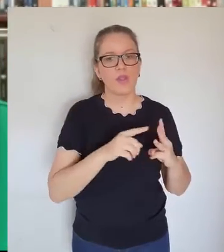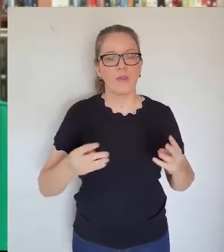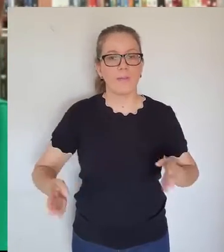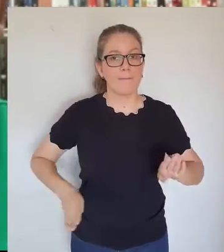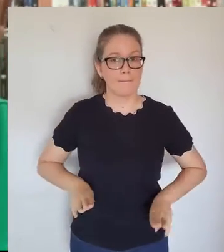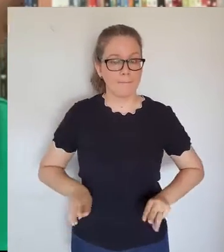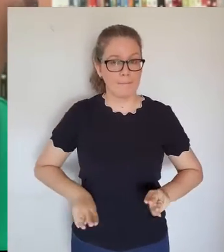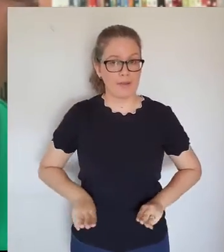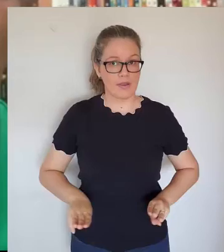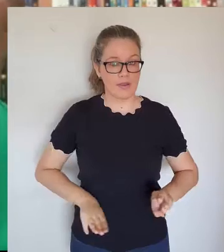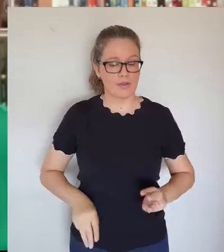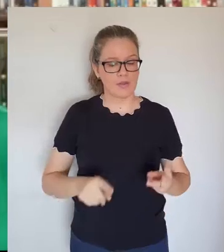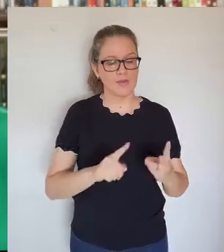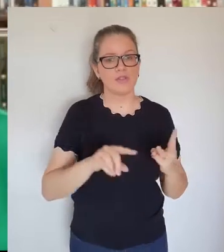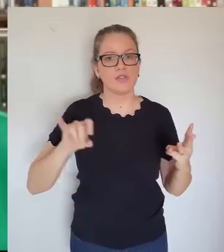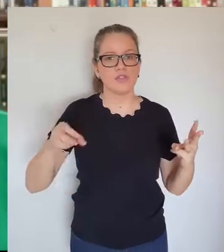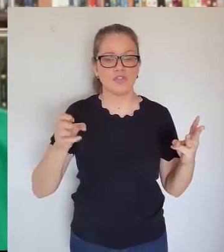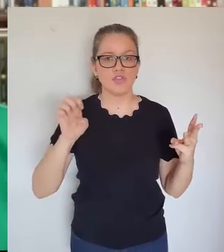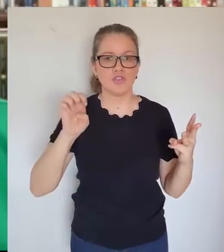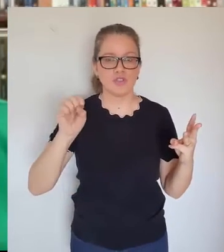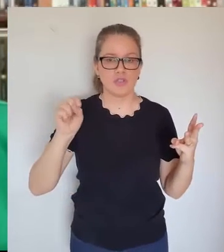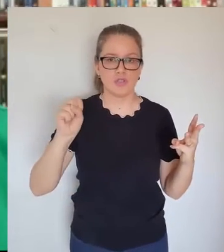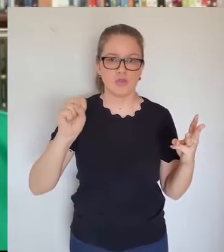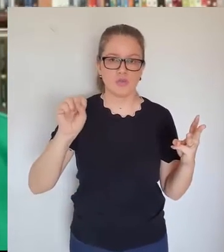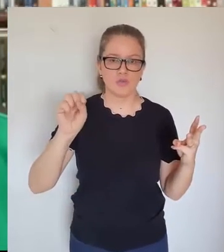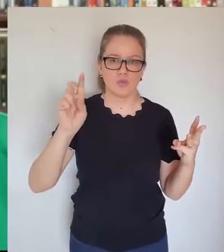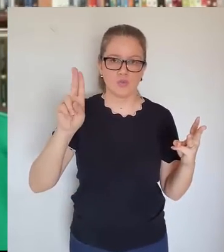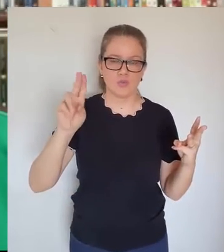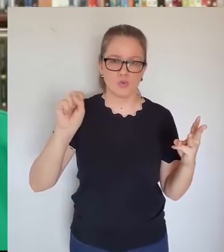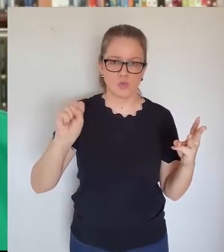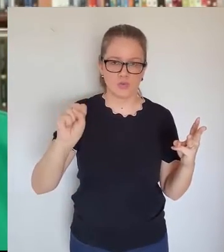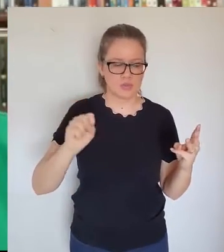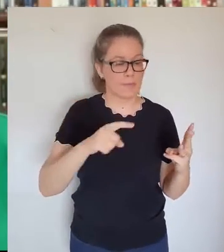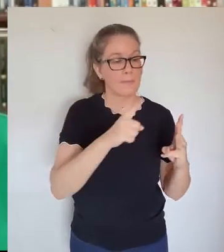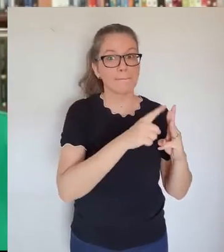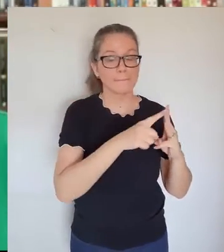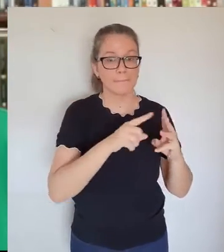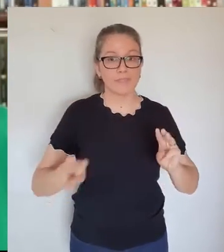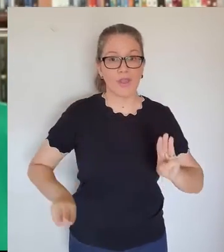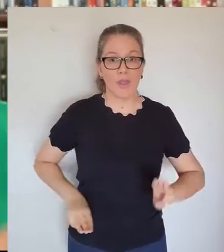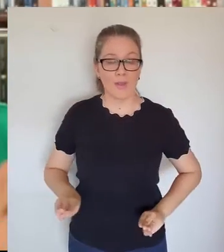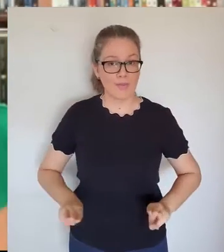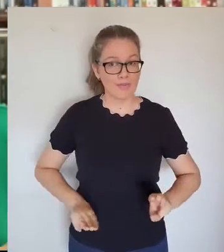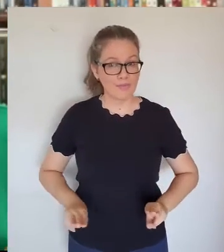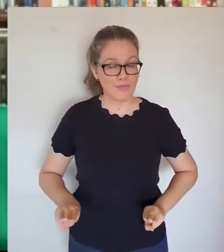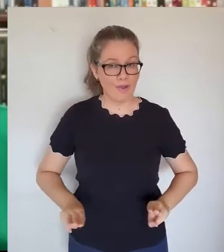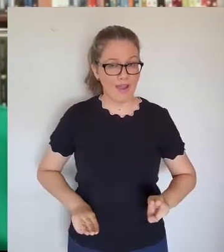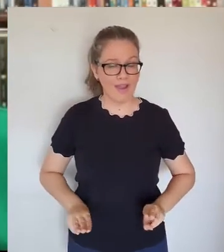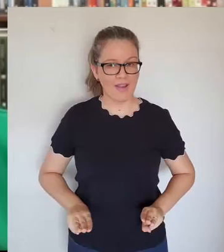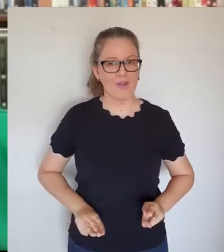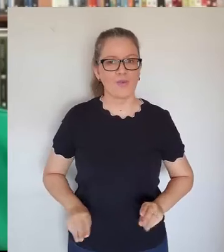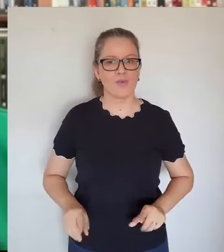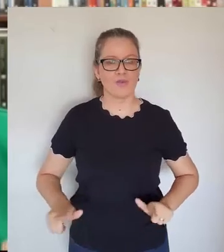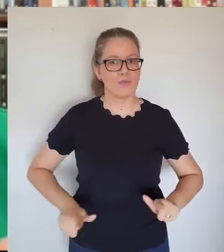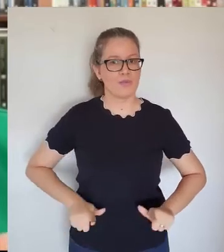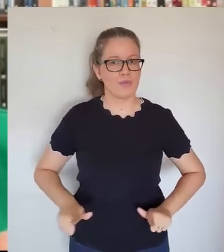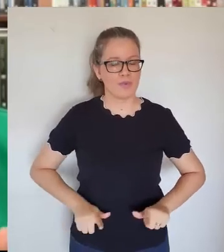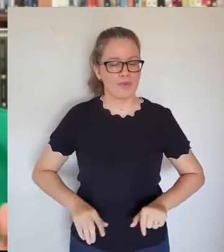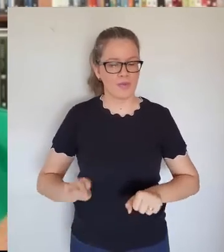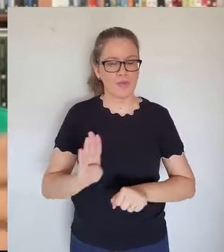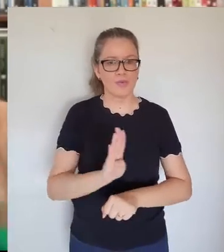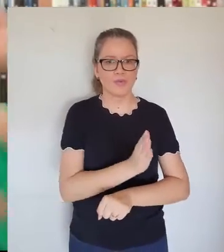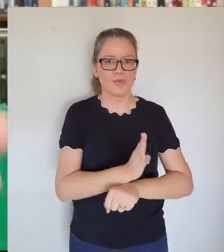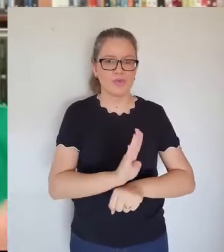Marcos. Esse Marcos era o primo de Barnabé, o escritor do evangelho que leva o seu nome, que na primeira viagem missionária